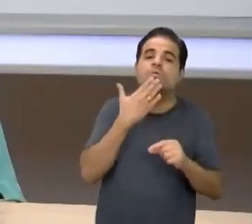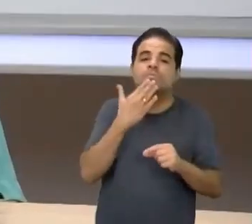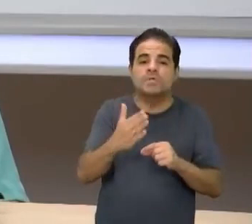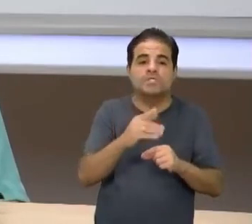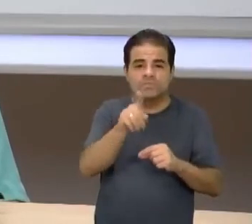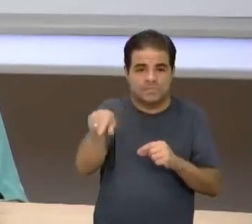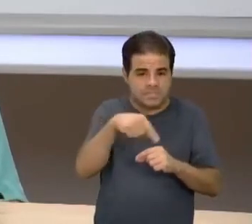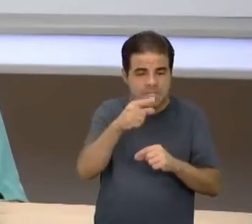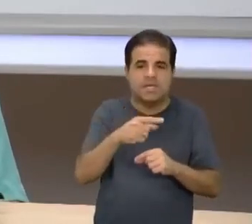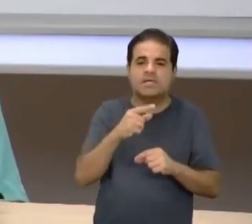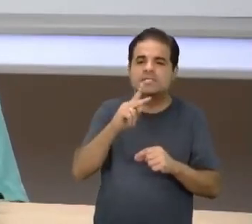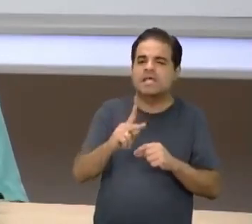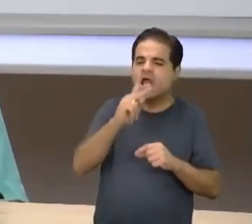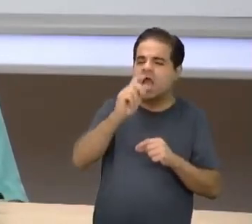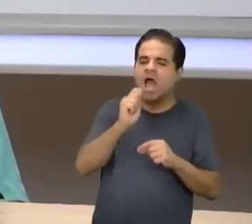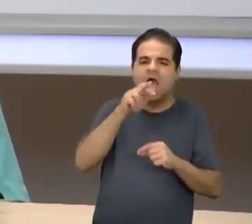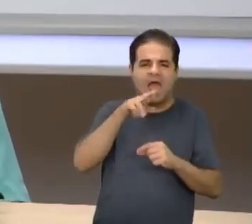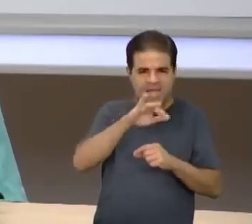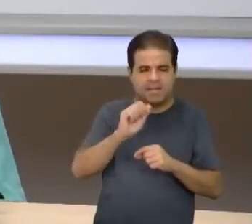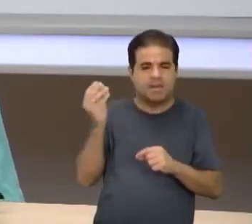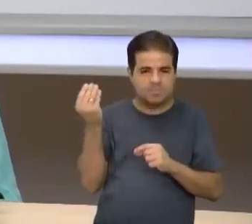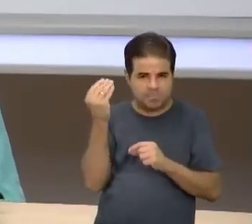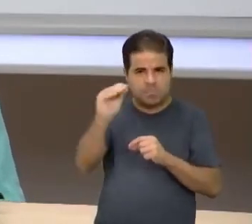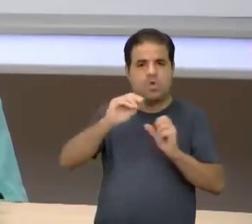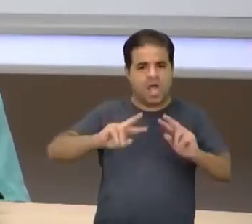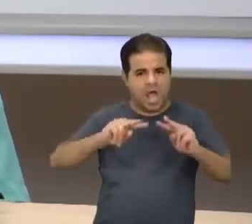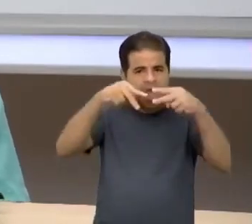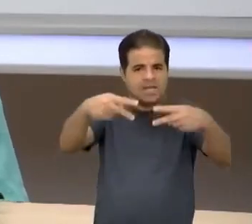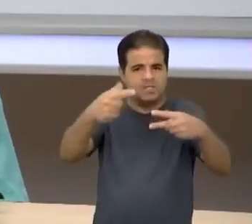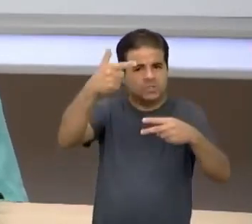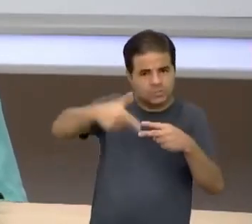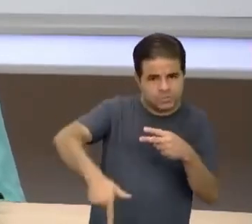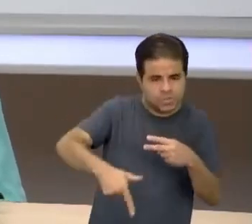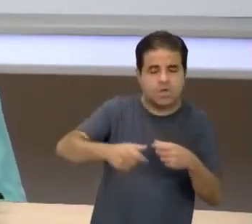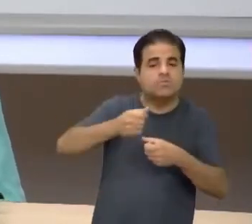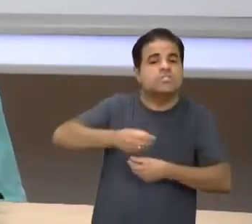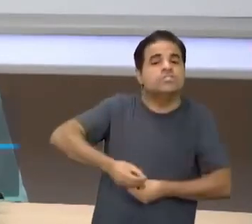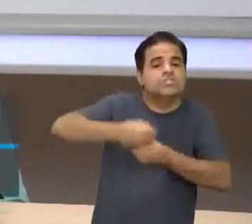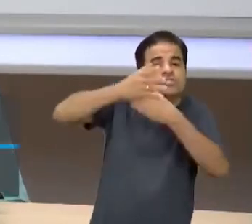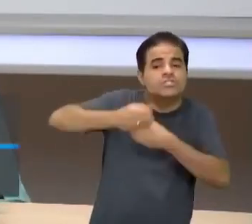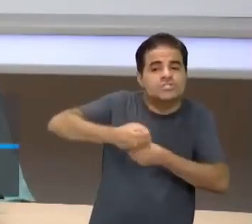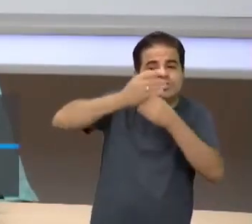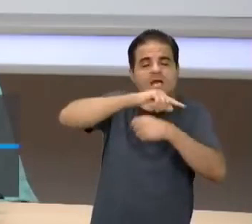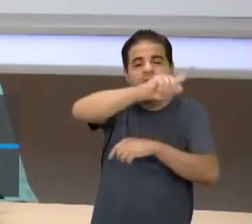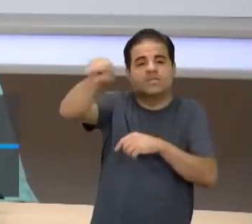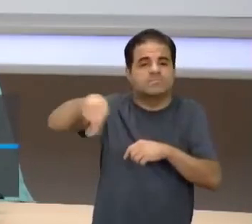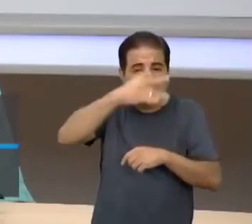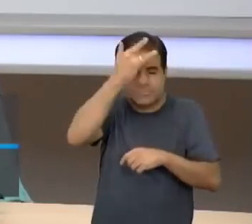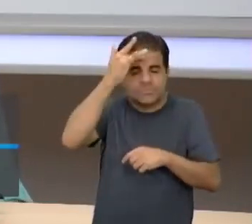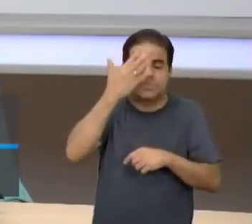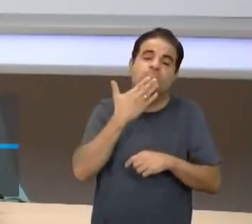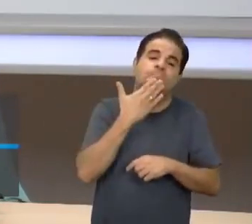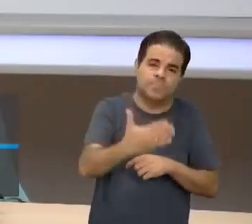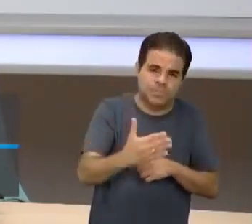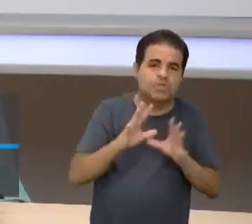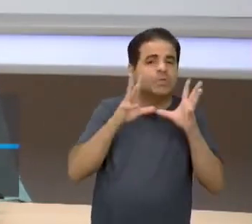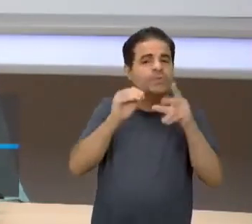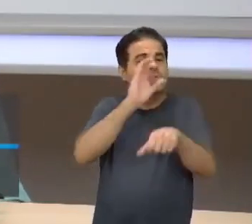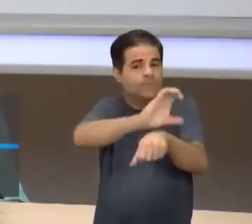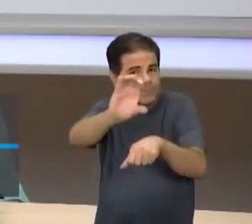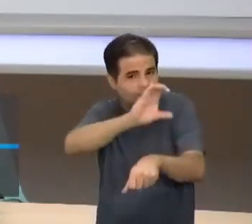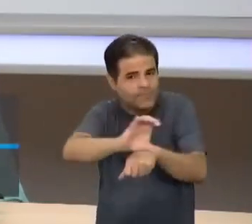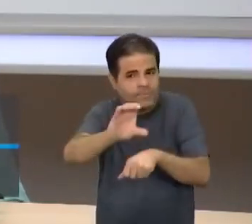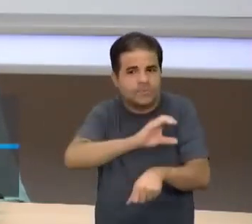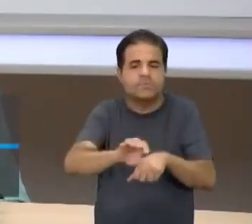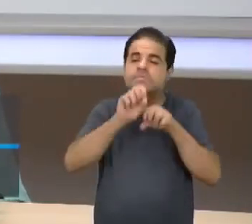pedir, Karina, né? Coloca de novo o link para a gente, por favor, no chat que o pessoal está pedindo. E lembrando que todos os cursos do